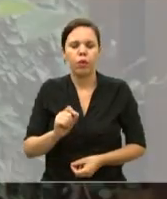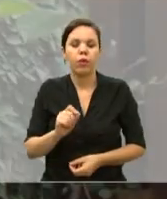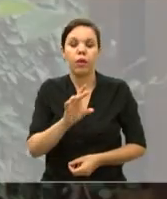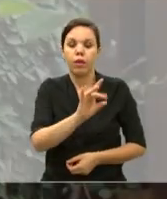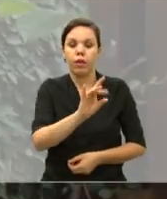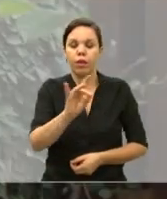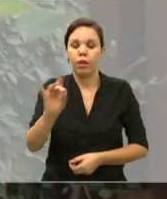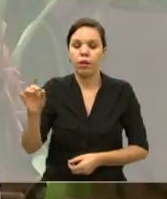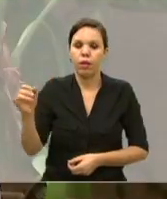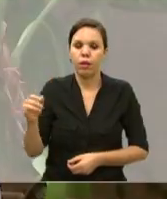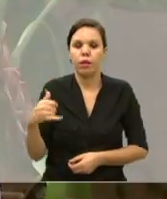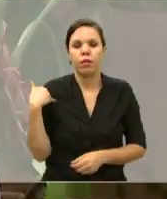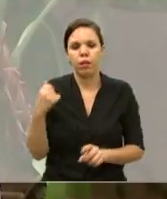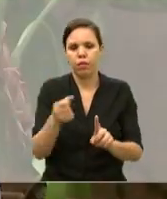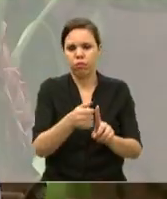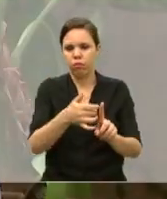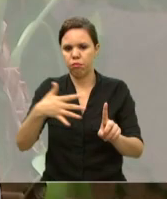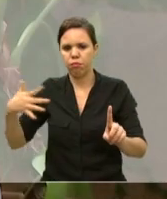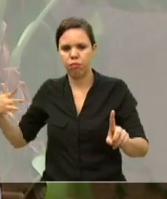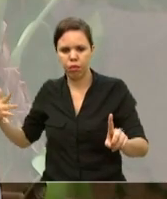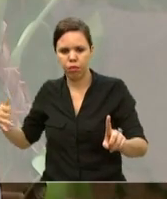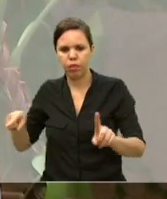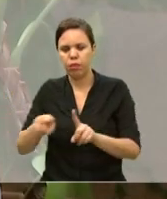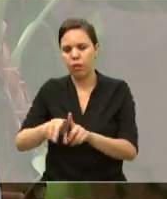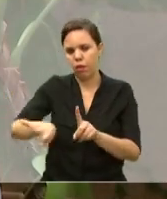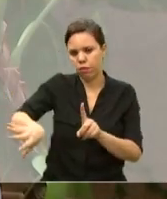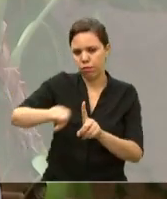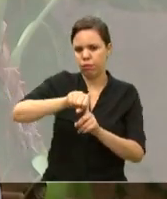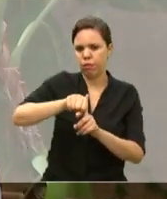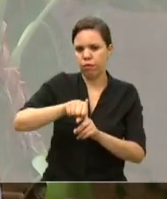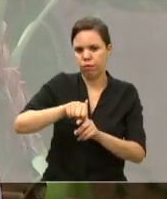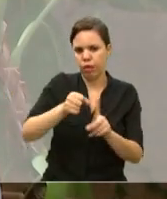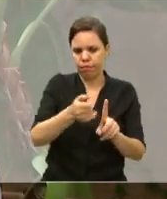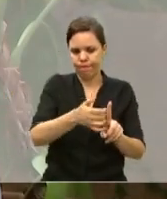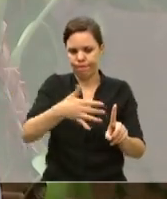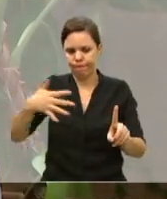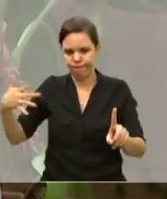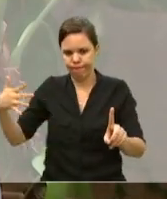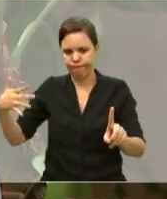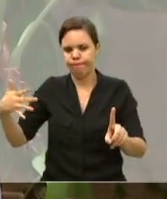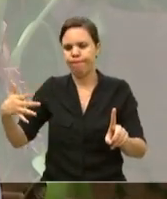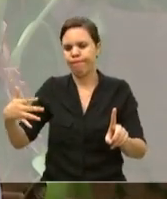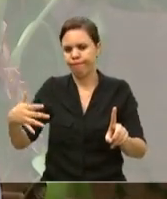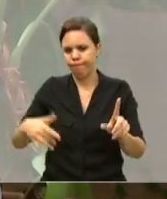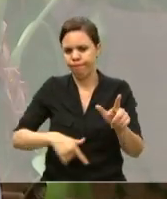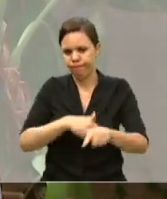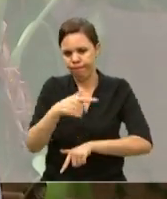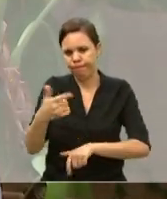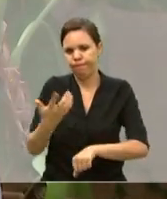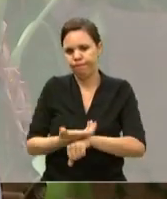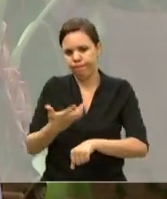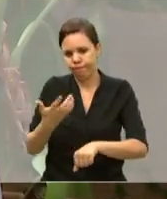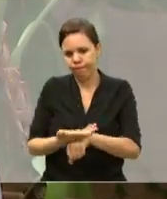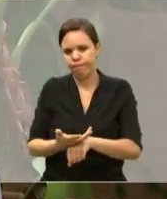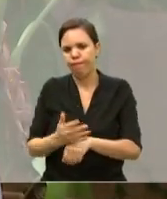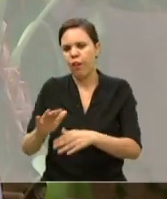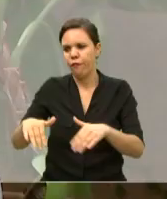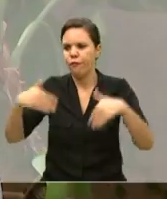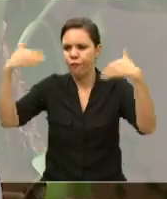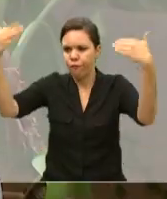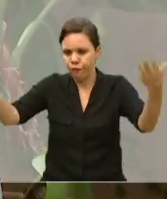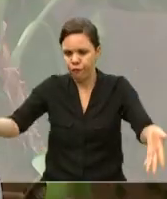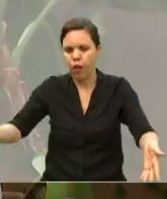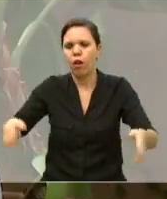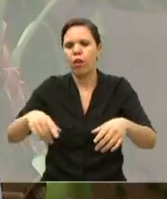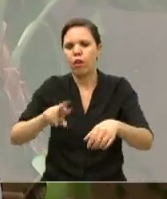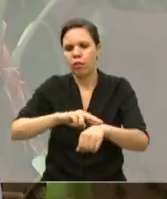idade expansão e contração. Então, essa expansão são atividades e matérias mais fora, mais